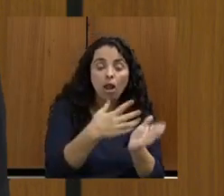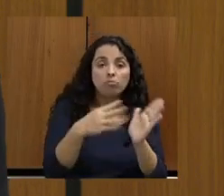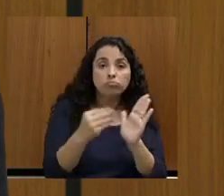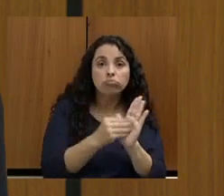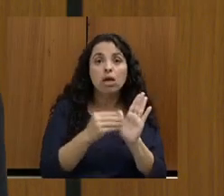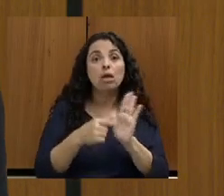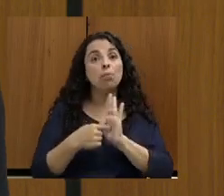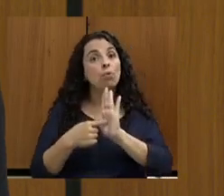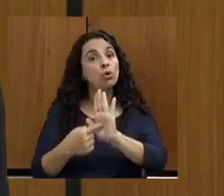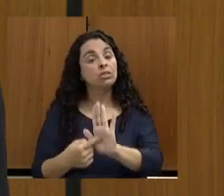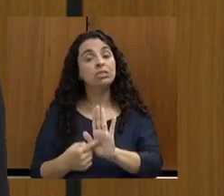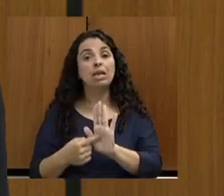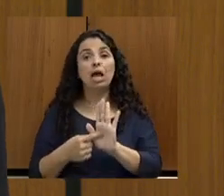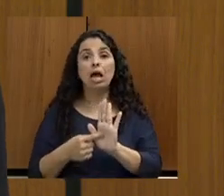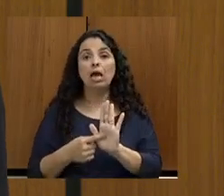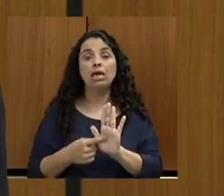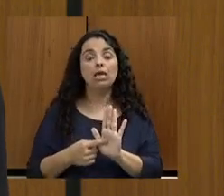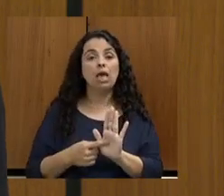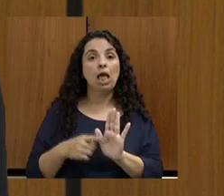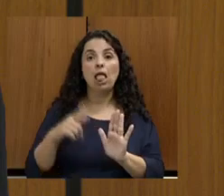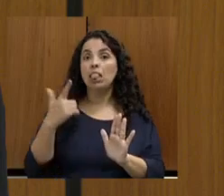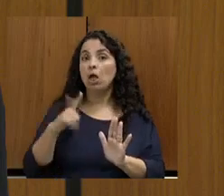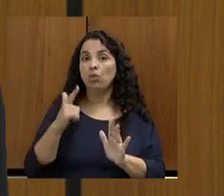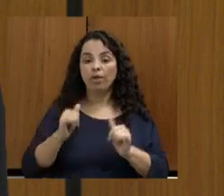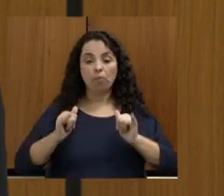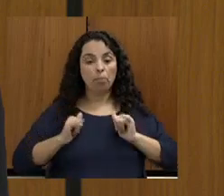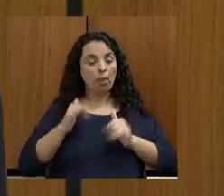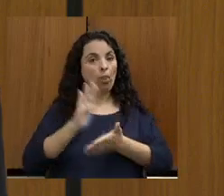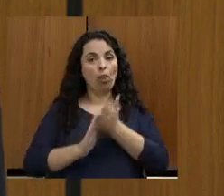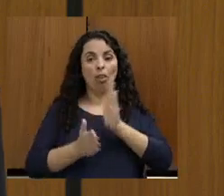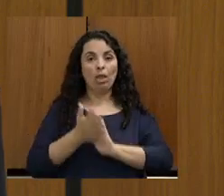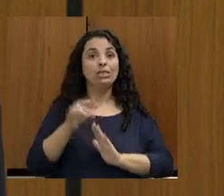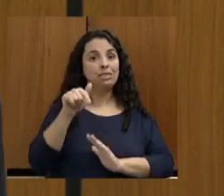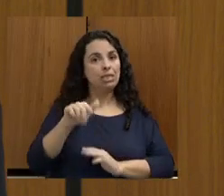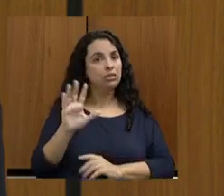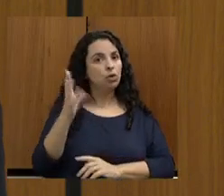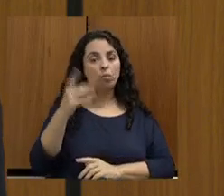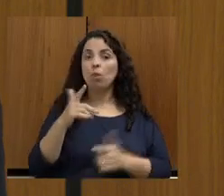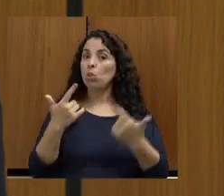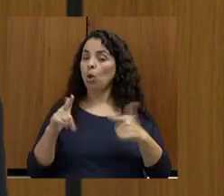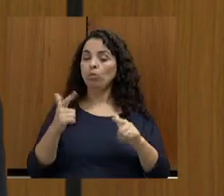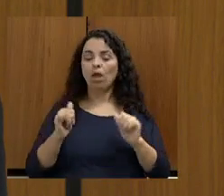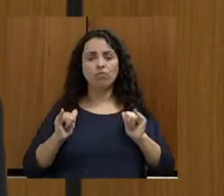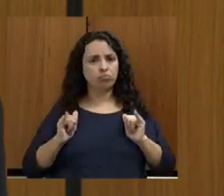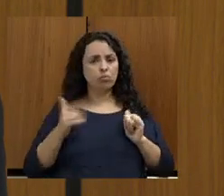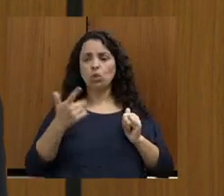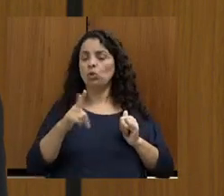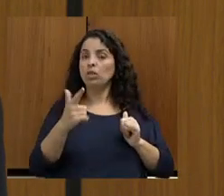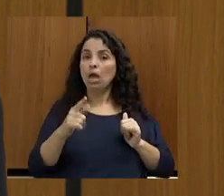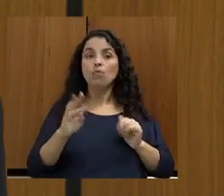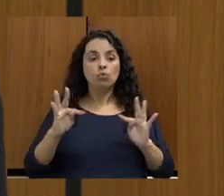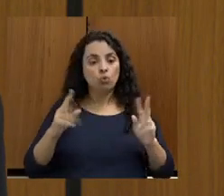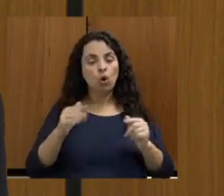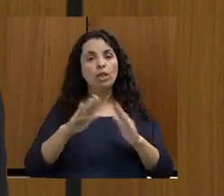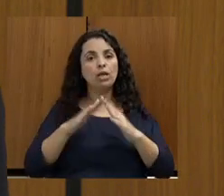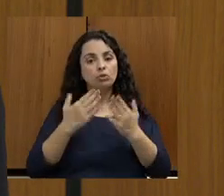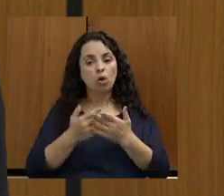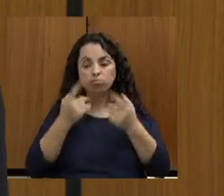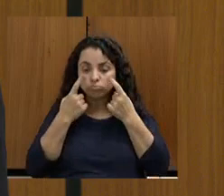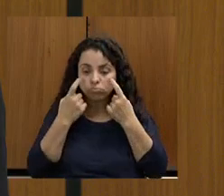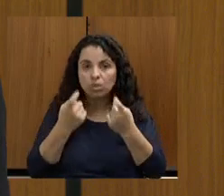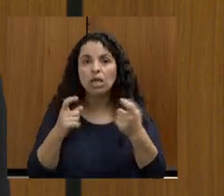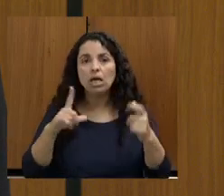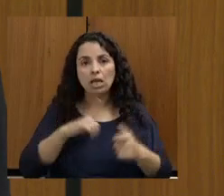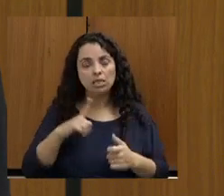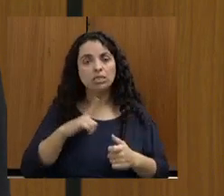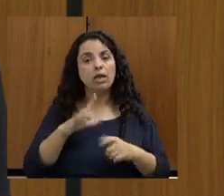não houve nenhum tipo de negligência ou ato ilícito nesse caso. Ressaltando que não é intenção aqui